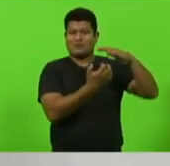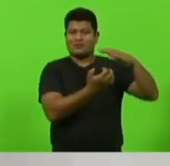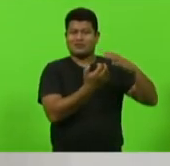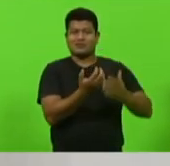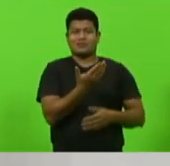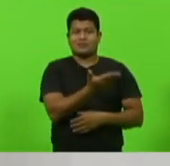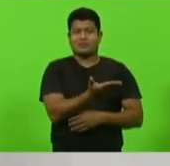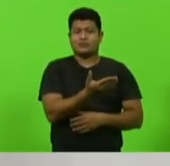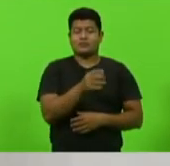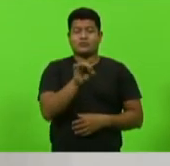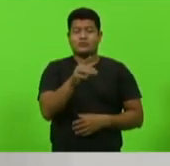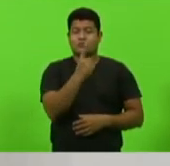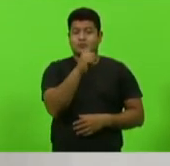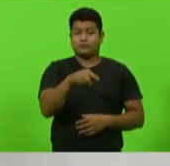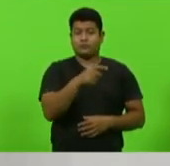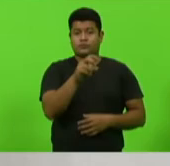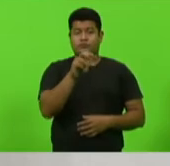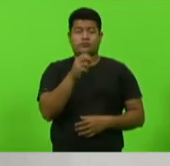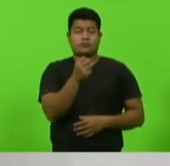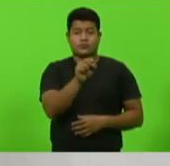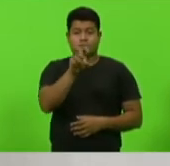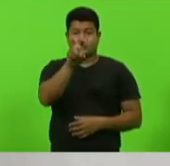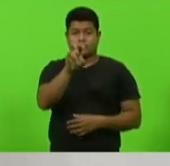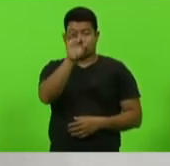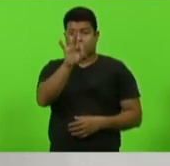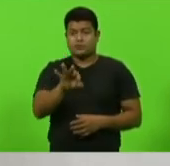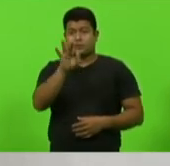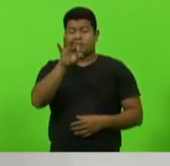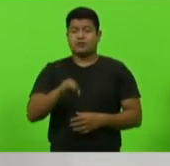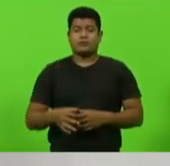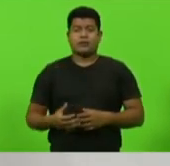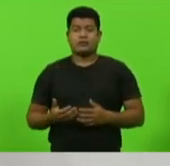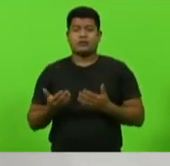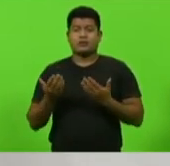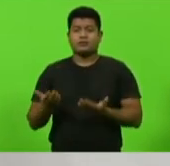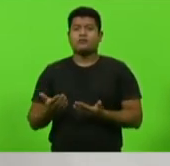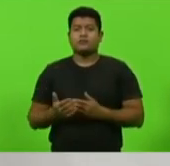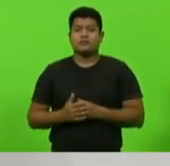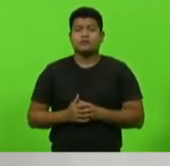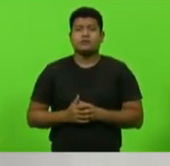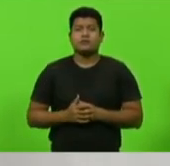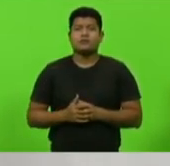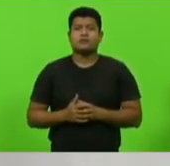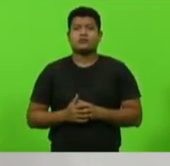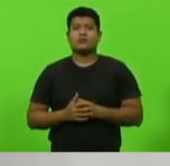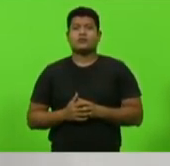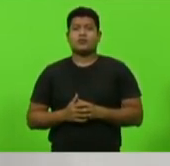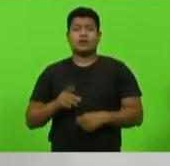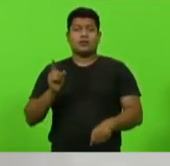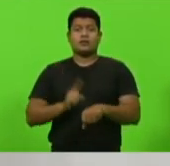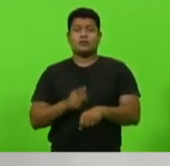1,85%. Então, é isso que vai acontecer. Quanto mais privatizar, mais caro nós vamos pagar. E a hora que eles disserem,